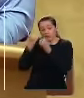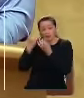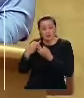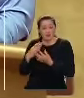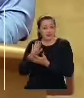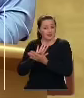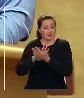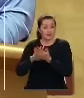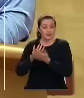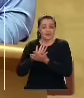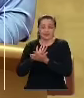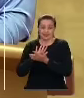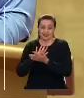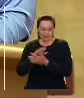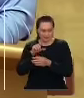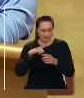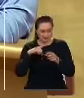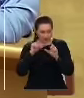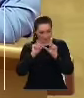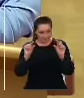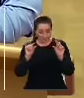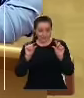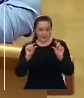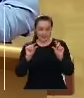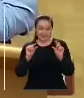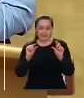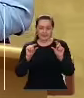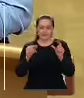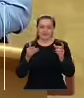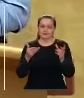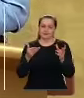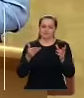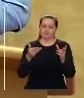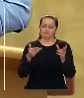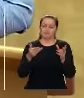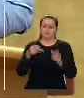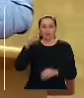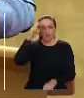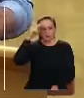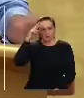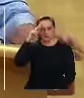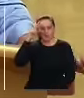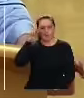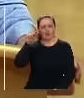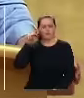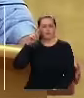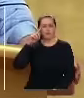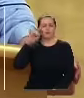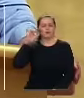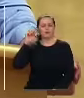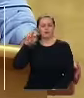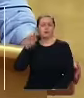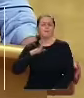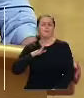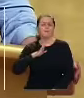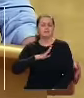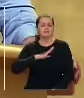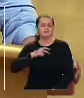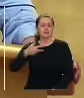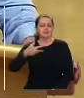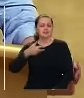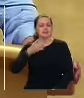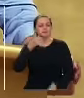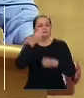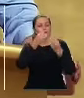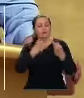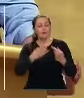explicação. Não tem essa frase? Olha só que coisa. Eu lembro que um dia o Bispo Macedo falou, esse hino vale a pena só por causa dessa frase. Por